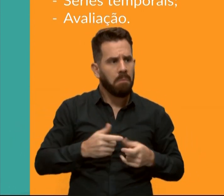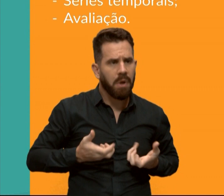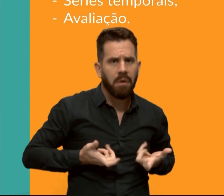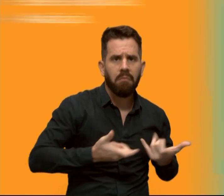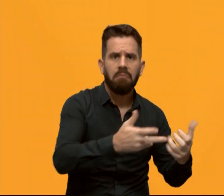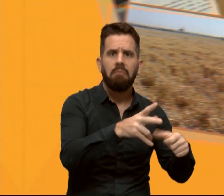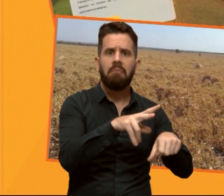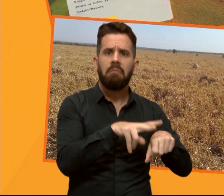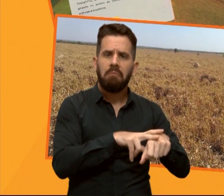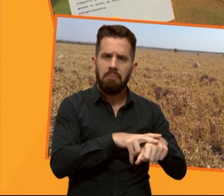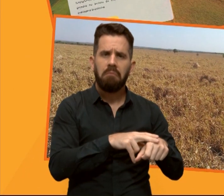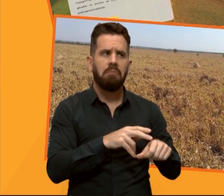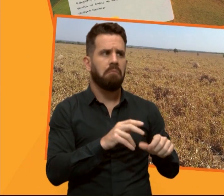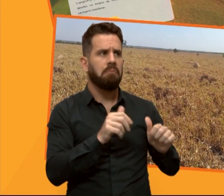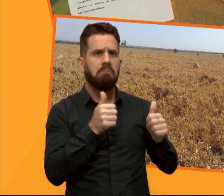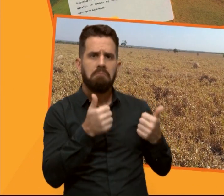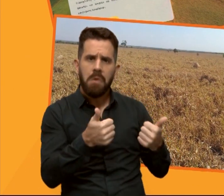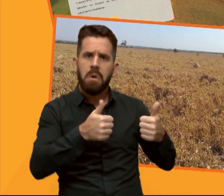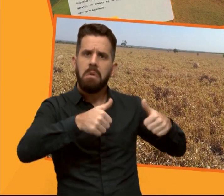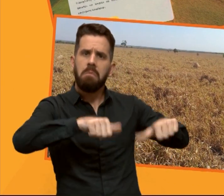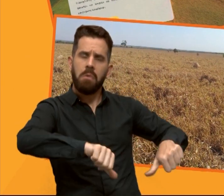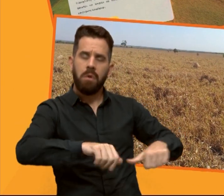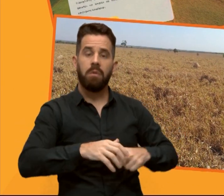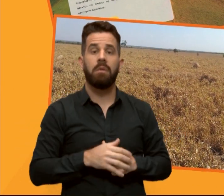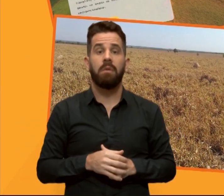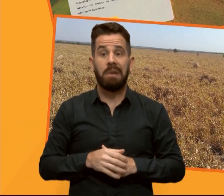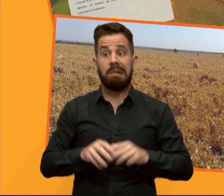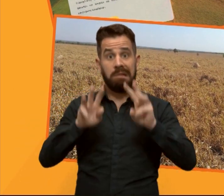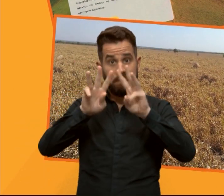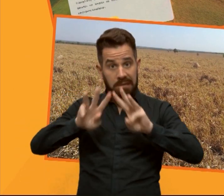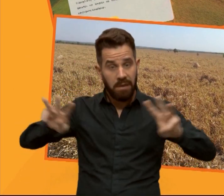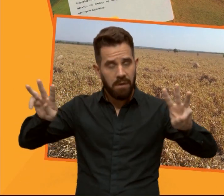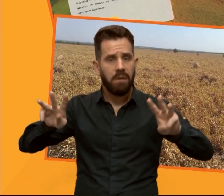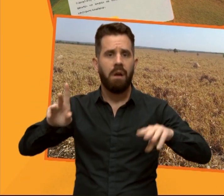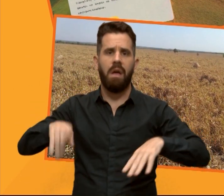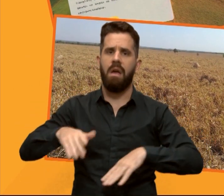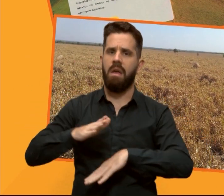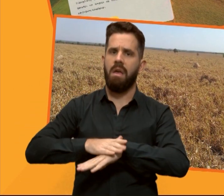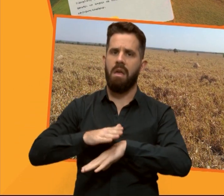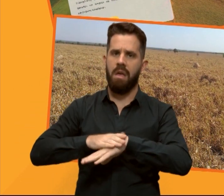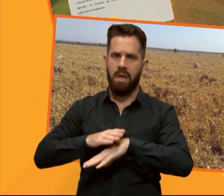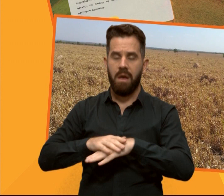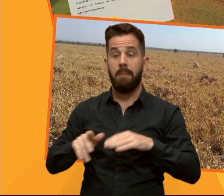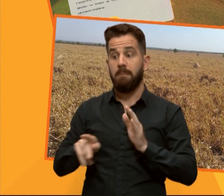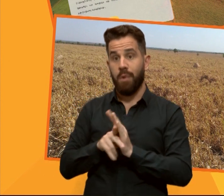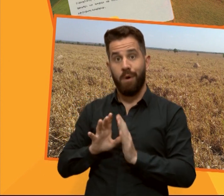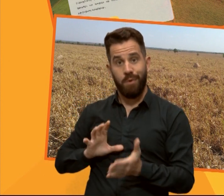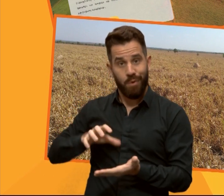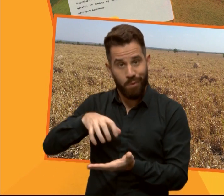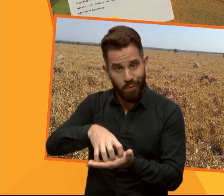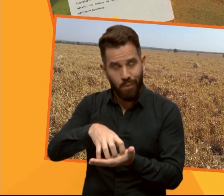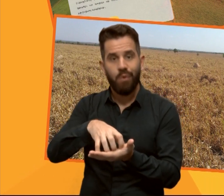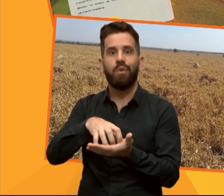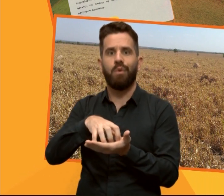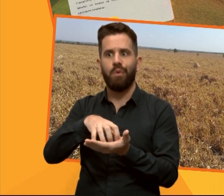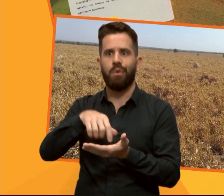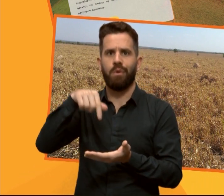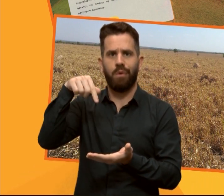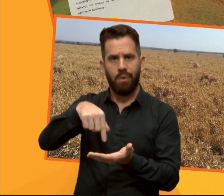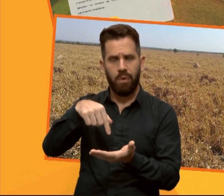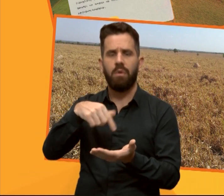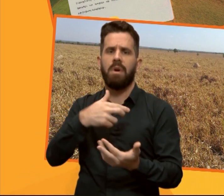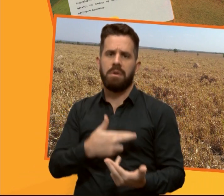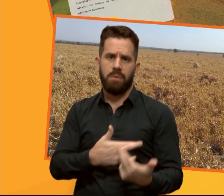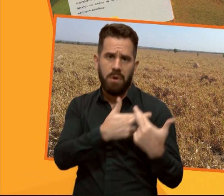pastagens. Todos os dados da plataforma são produzidos pelo núcleo de pastagem. O usuário pode visualizar as